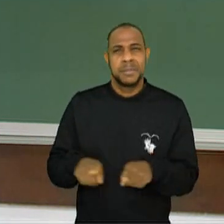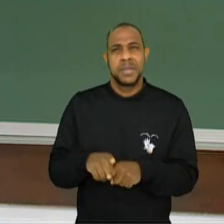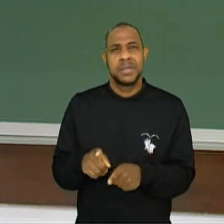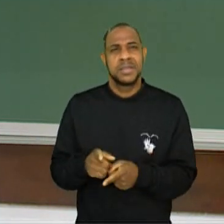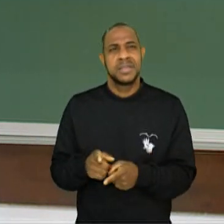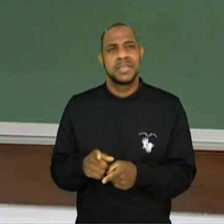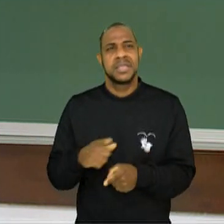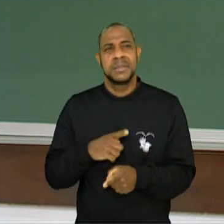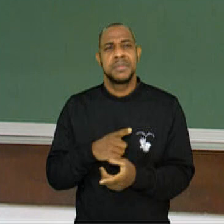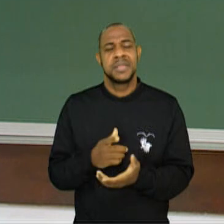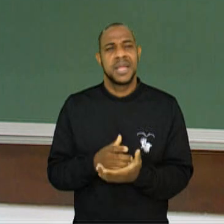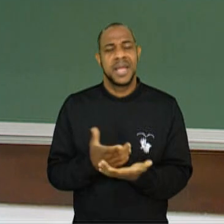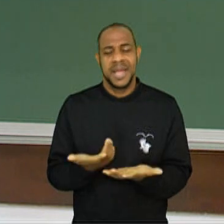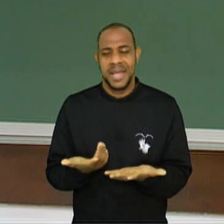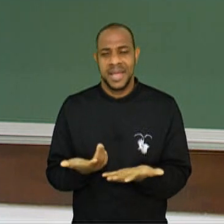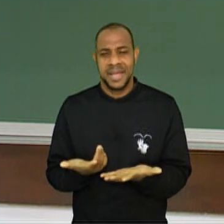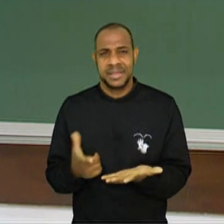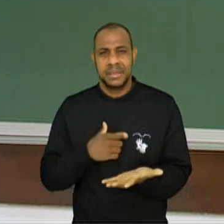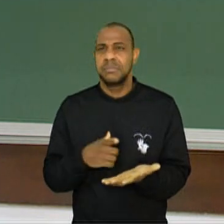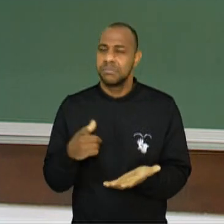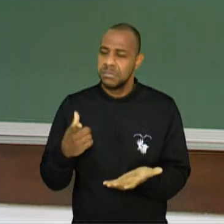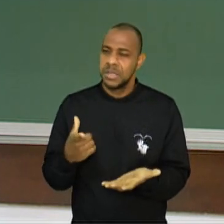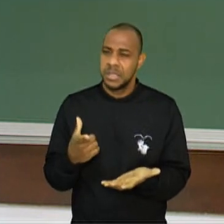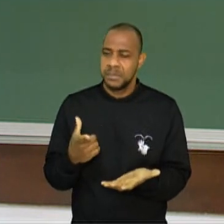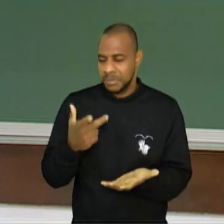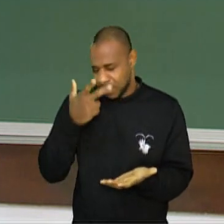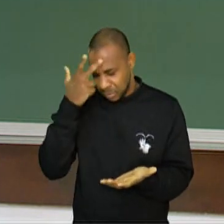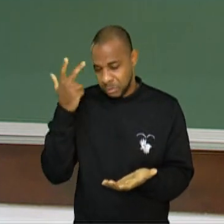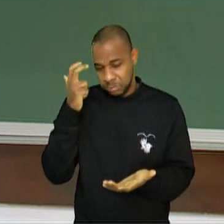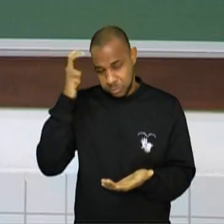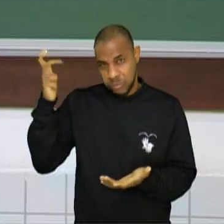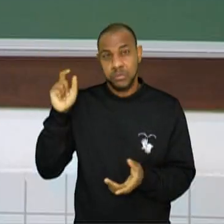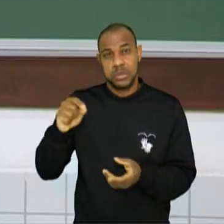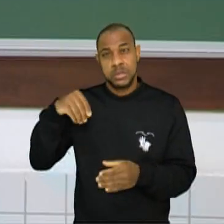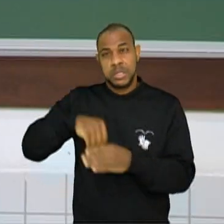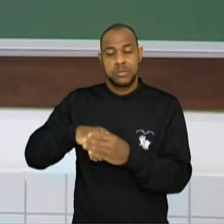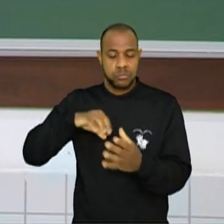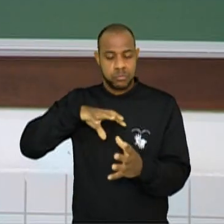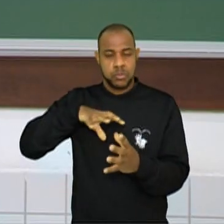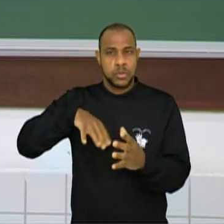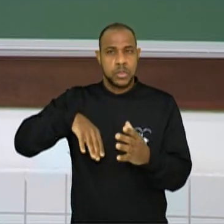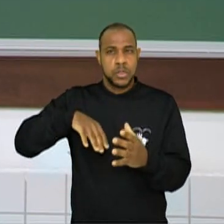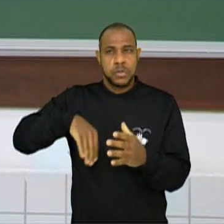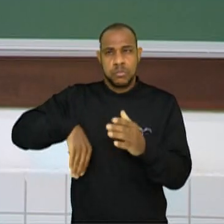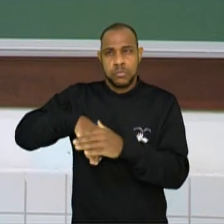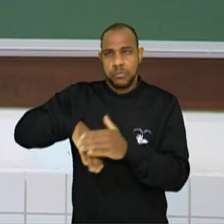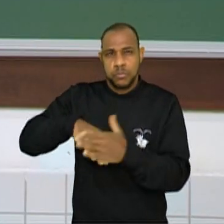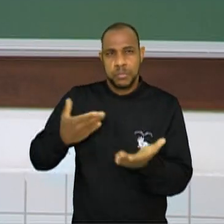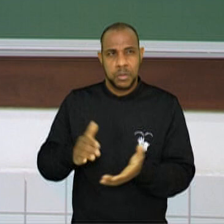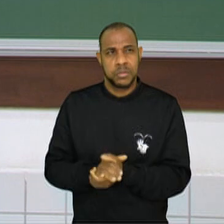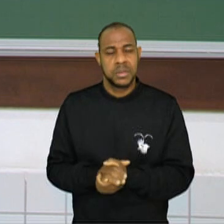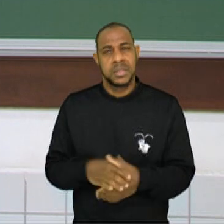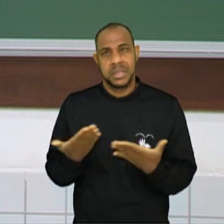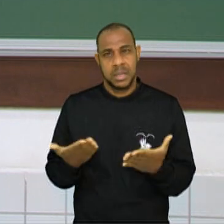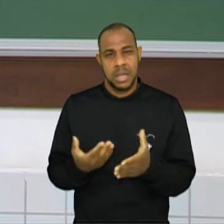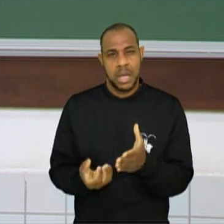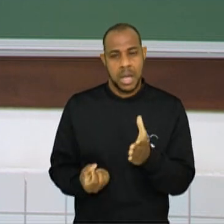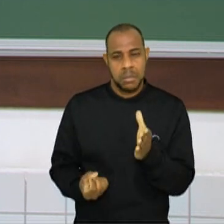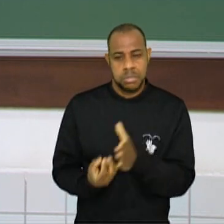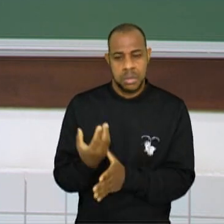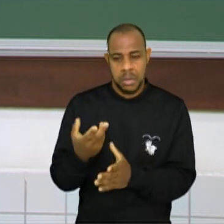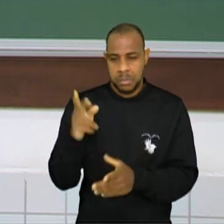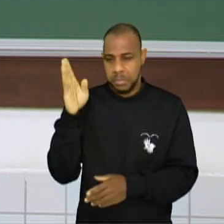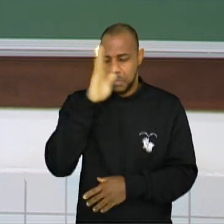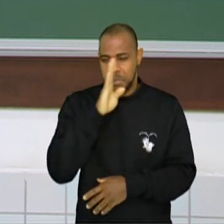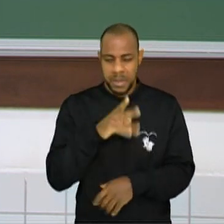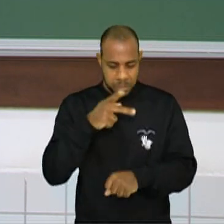temos gênios no futebol. Isso é inegável. Porém, a constituição de um país não se faz só